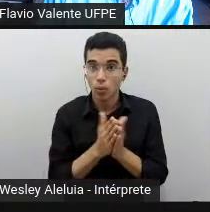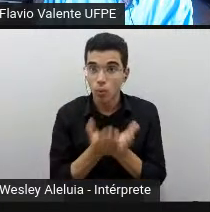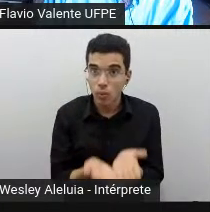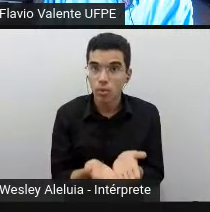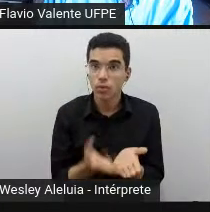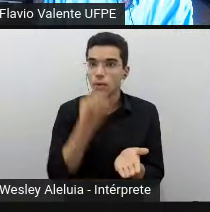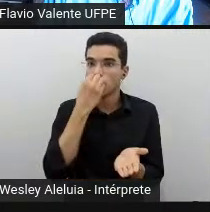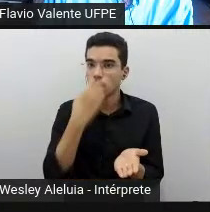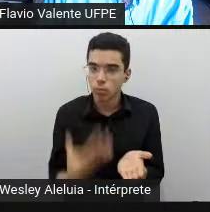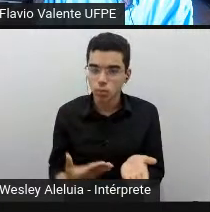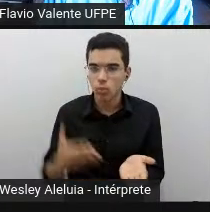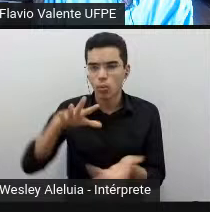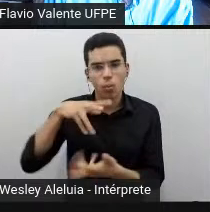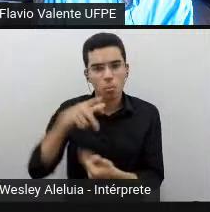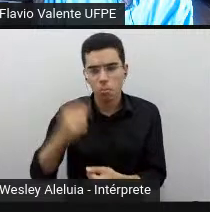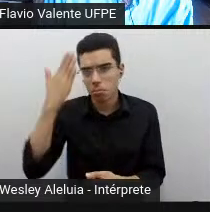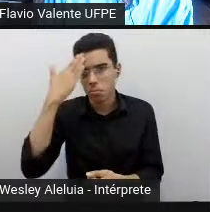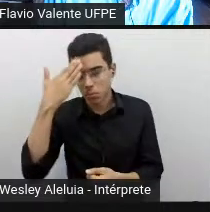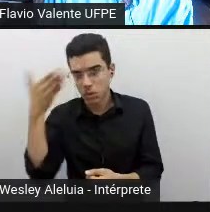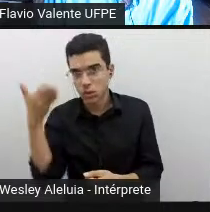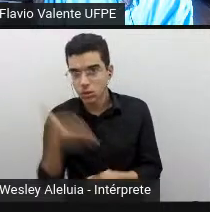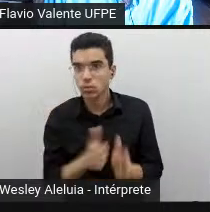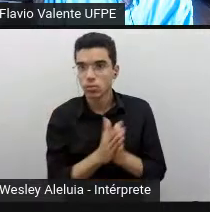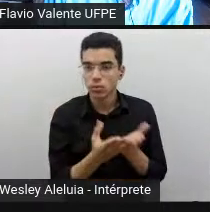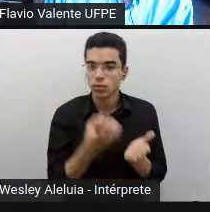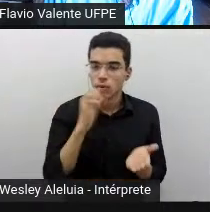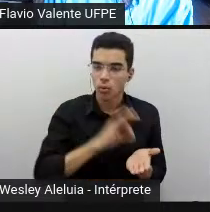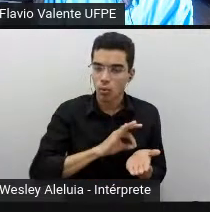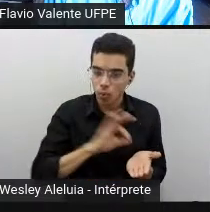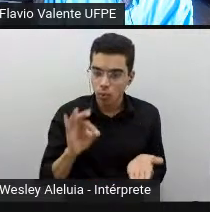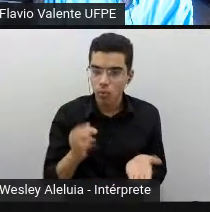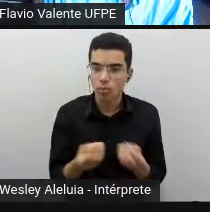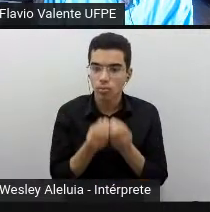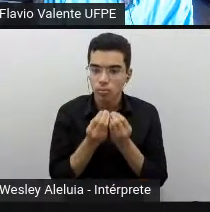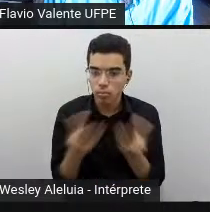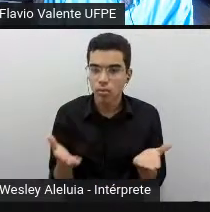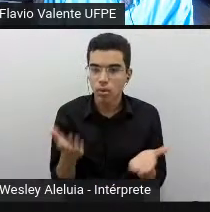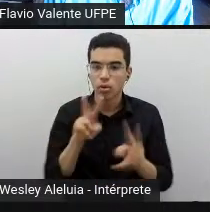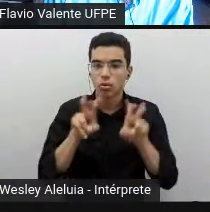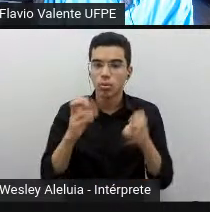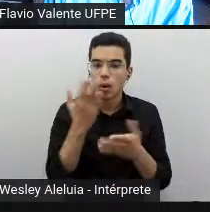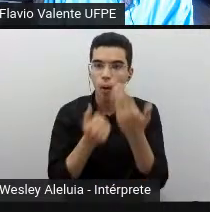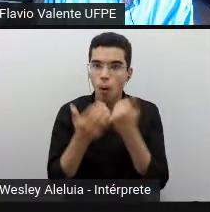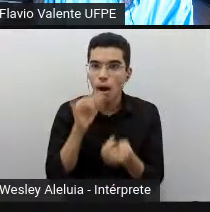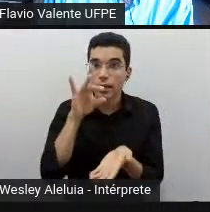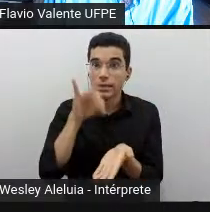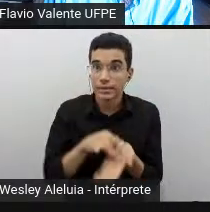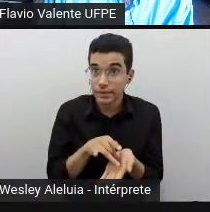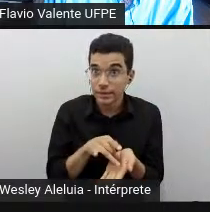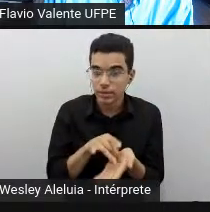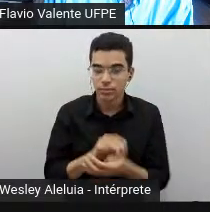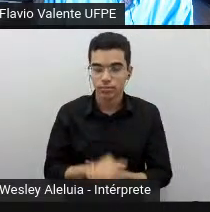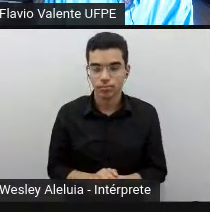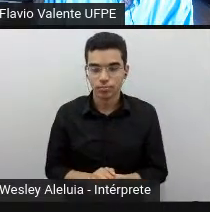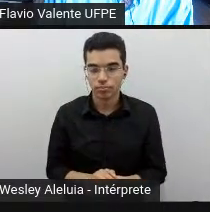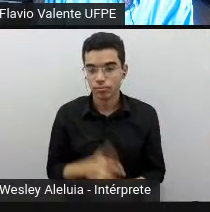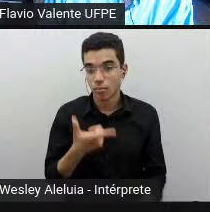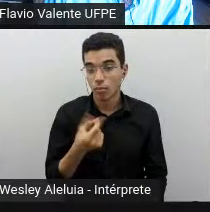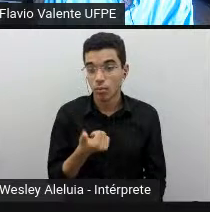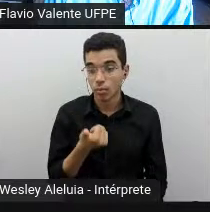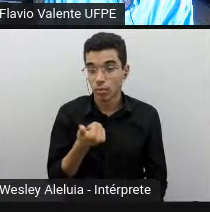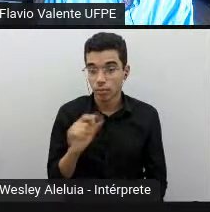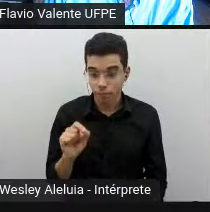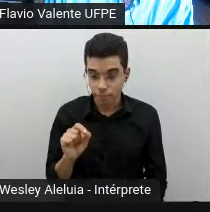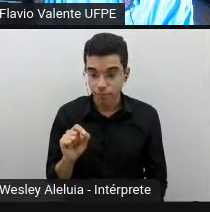adequado para uma alimentação que se chama comida de verdade. Em 2010, houve a Emenda